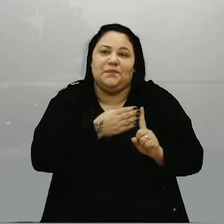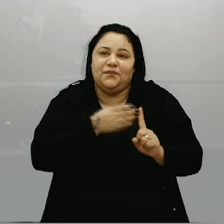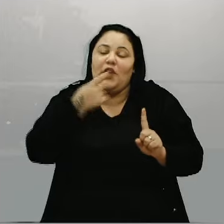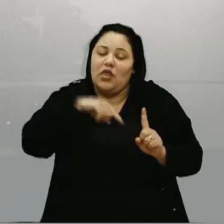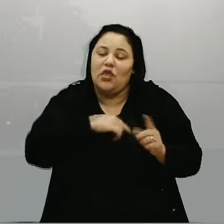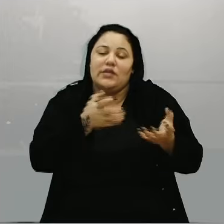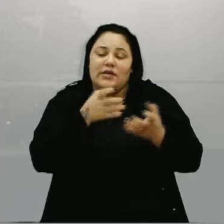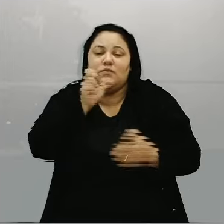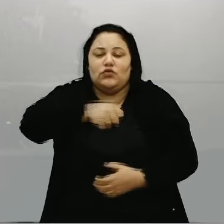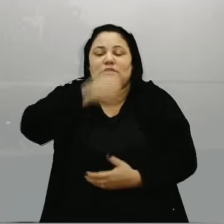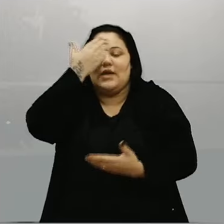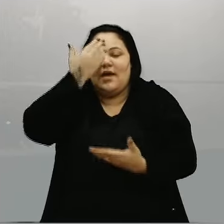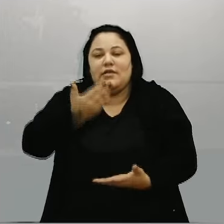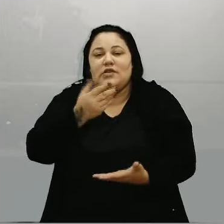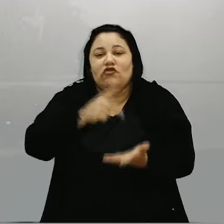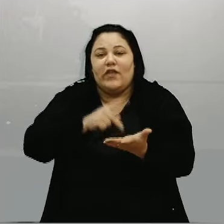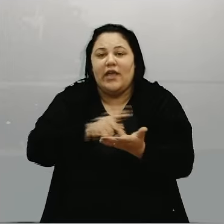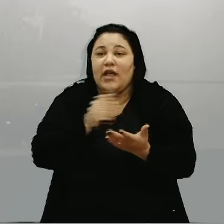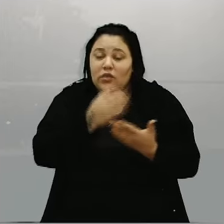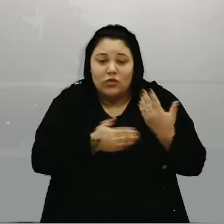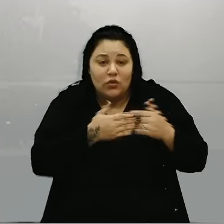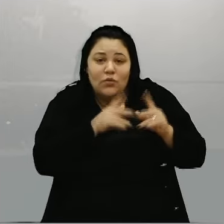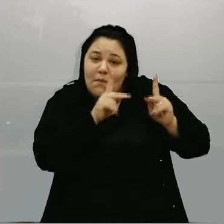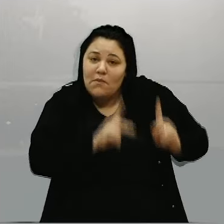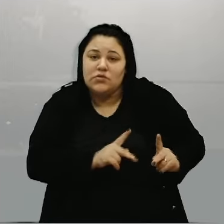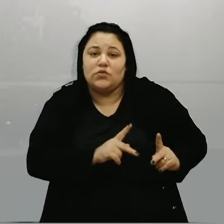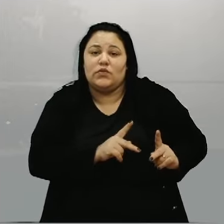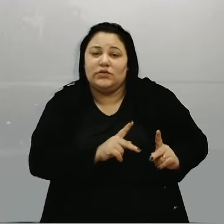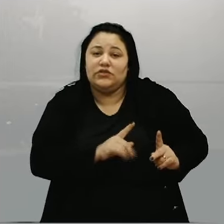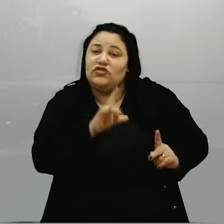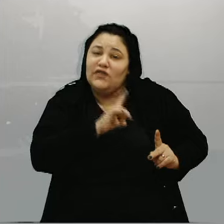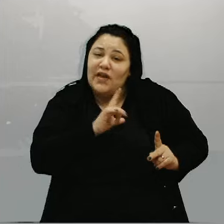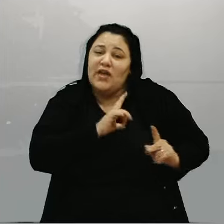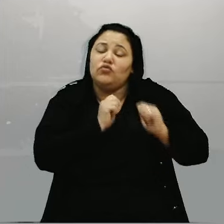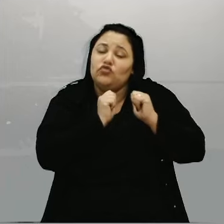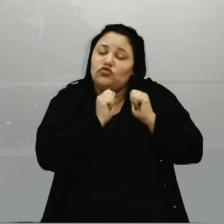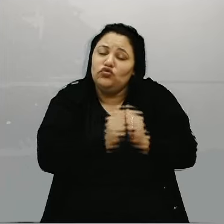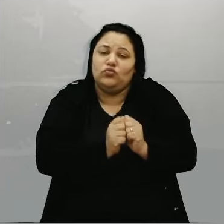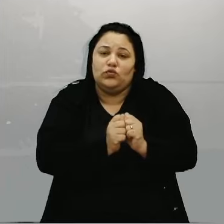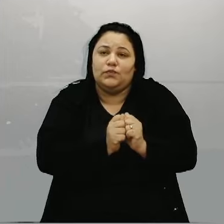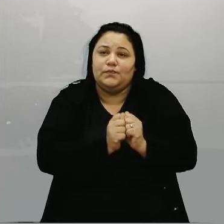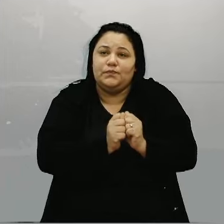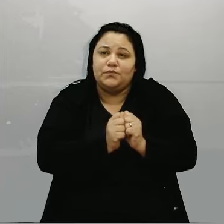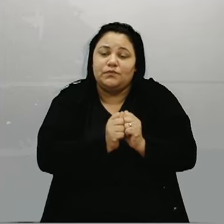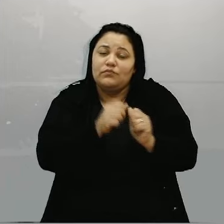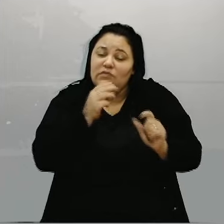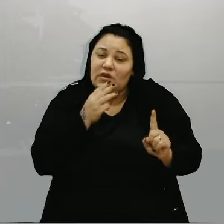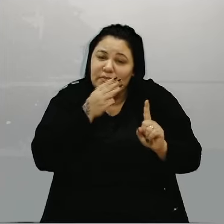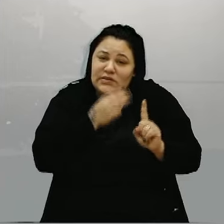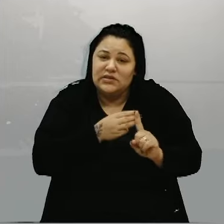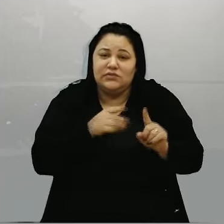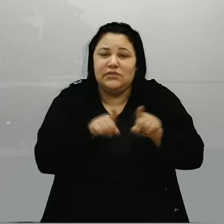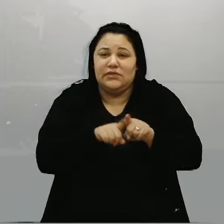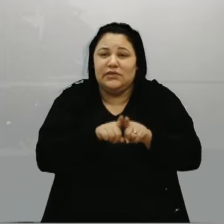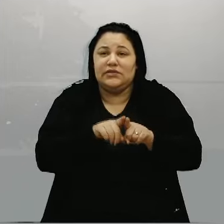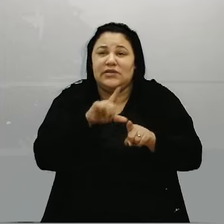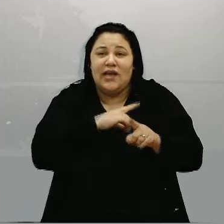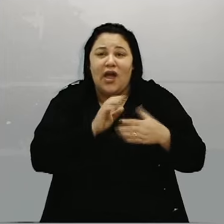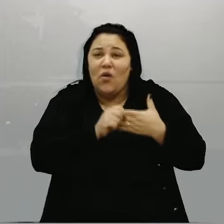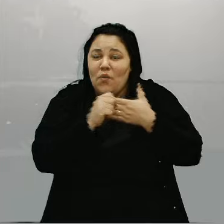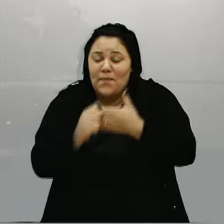agradecer né a todos aqueles que estiveram conosco nesse nessa missão T estado conosco